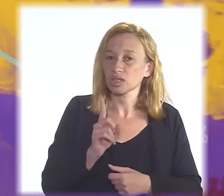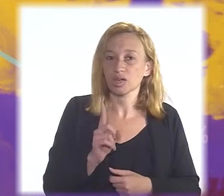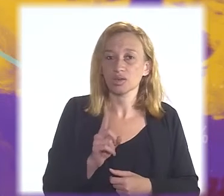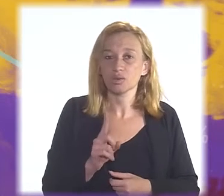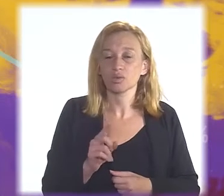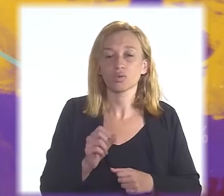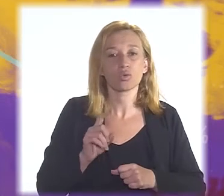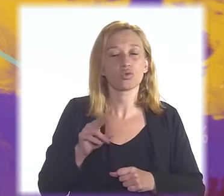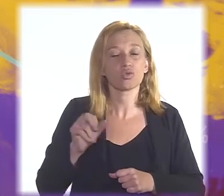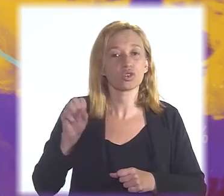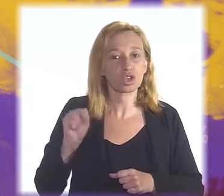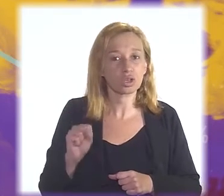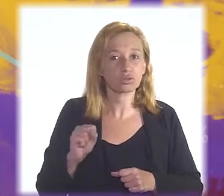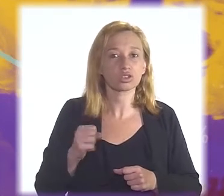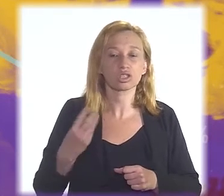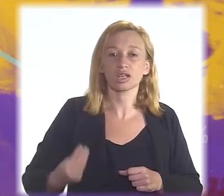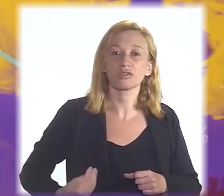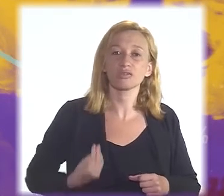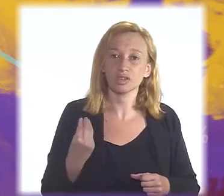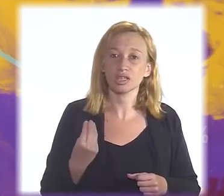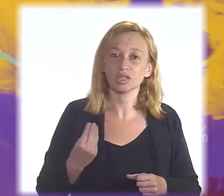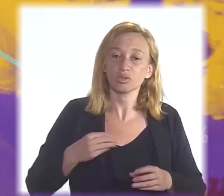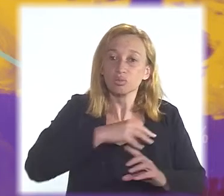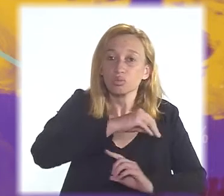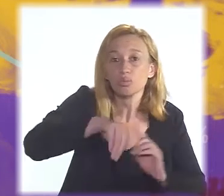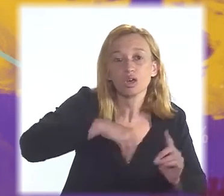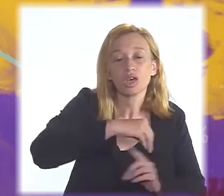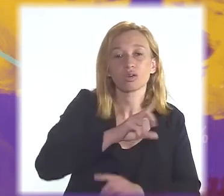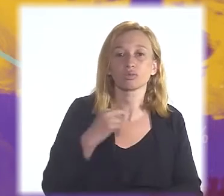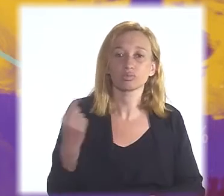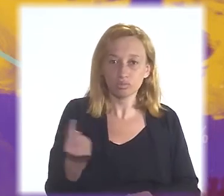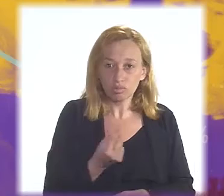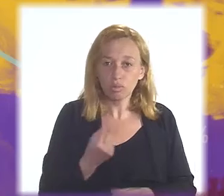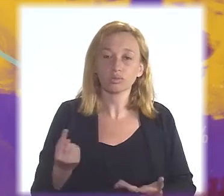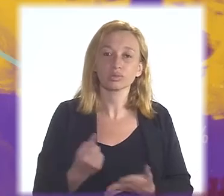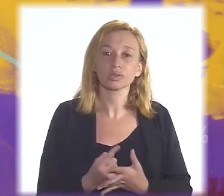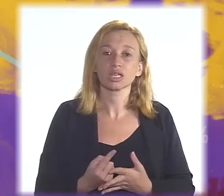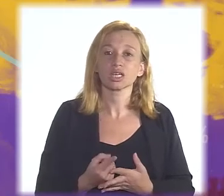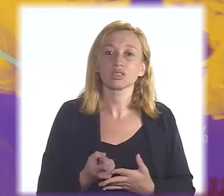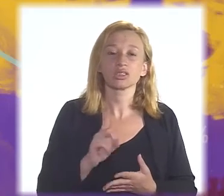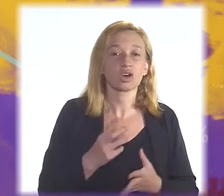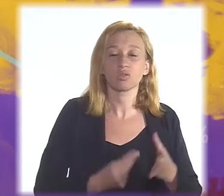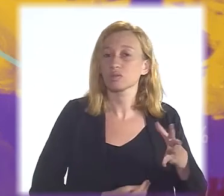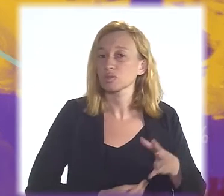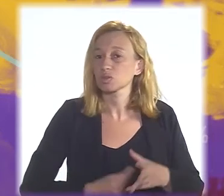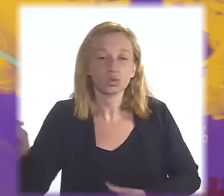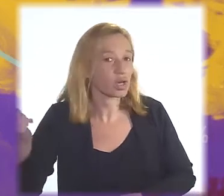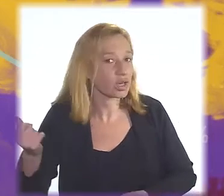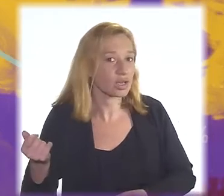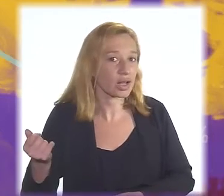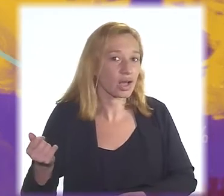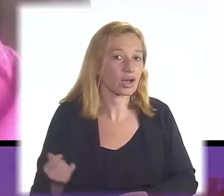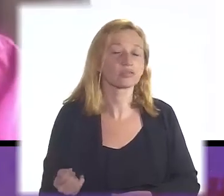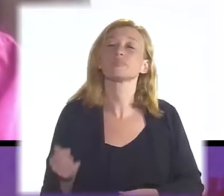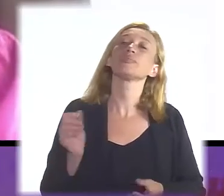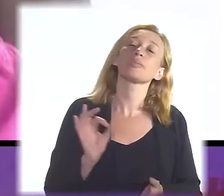vírus ele se tornou endêmico, ou seja, ele está presente no nosso meio, no nosso entorno, ele não irá